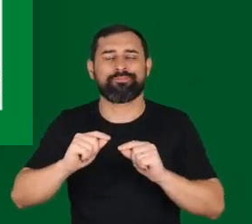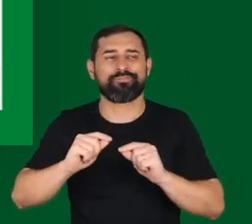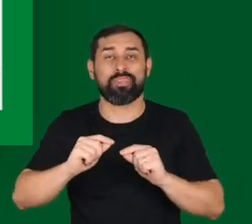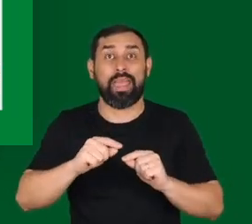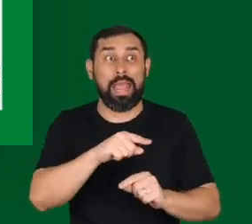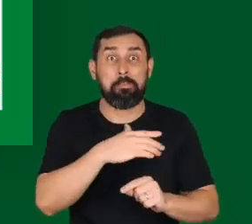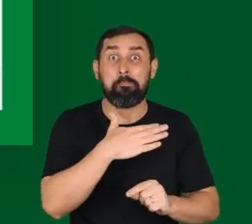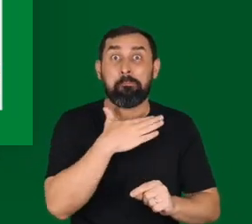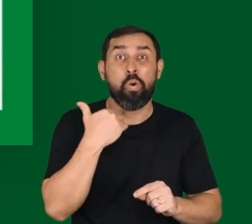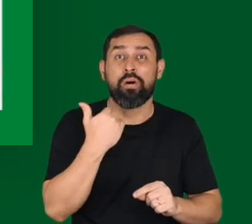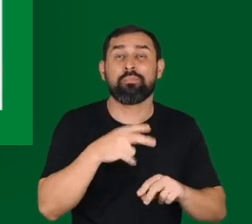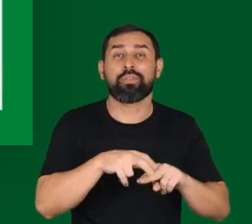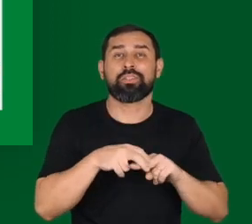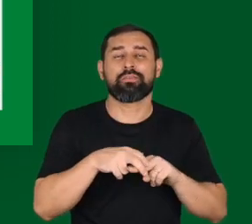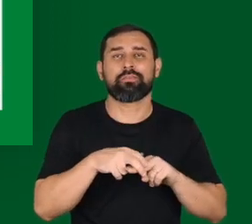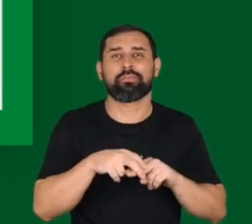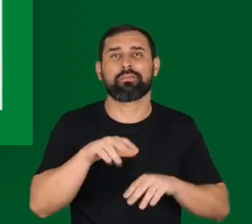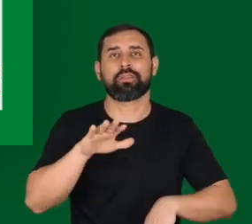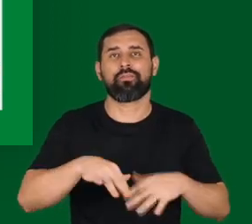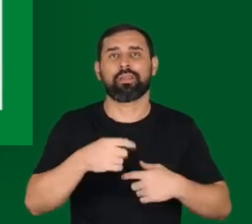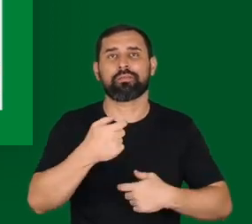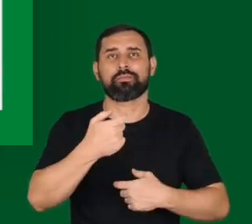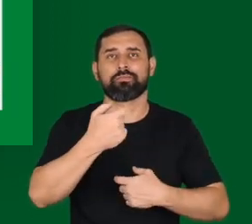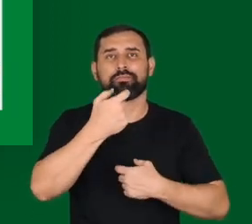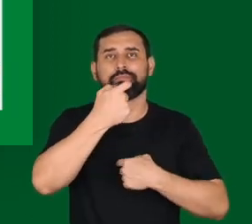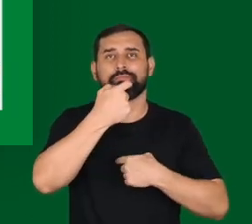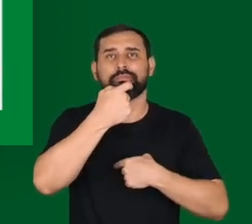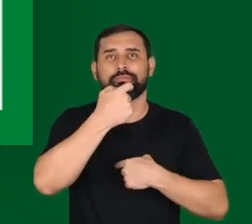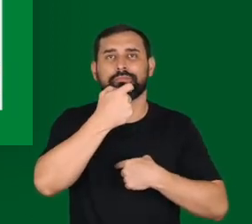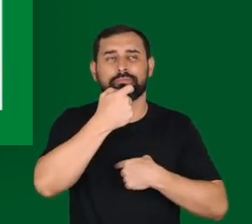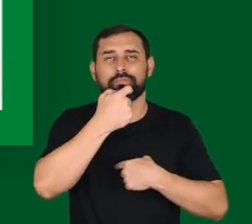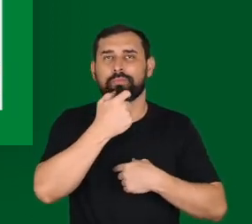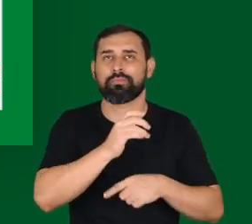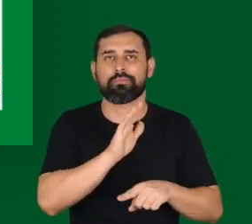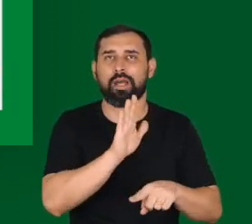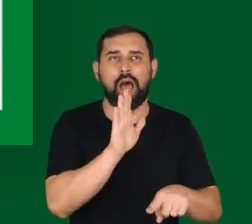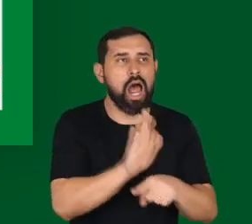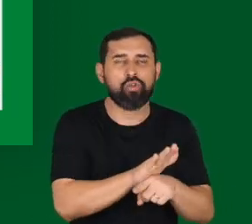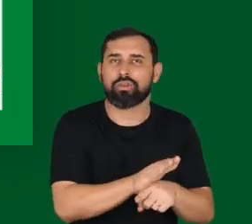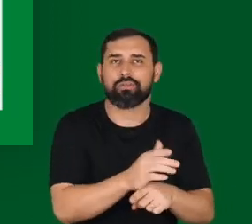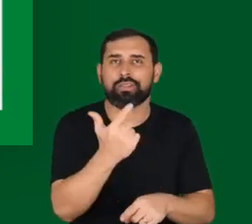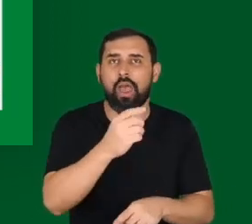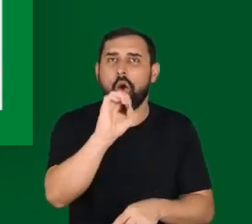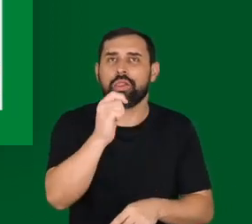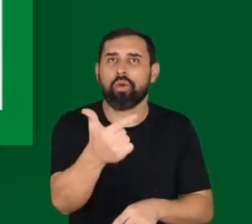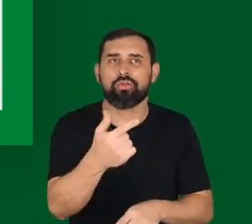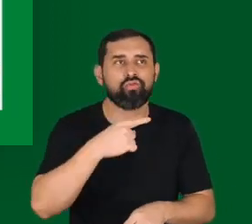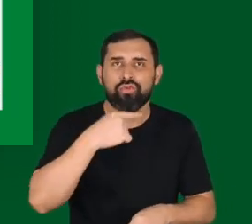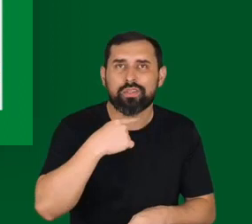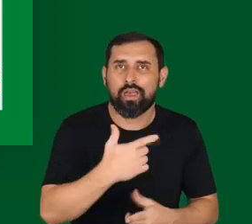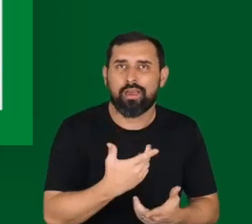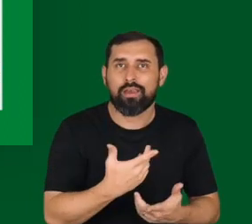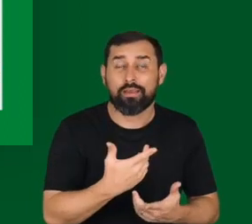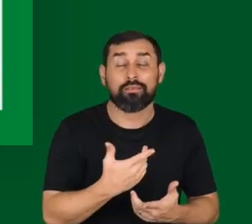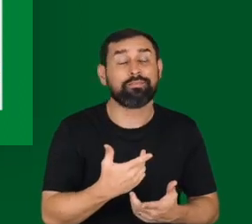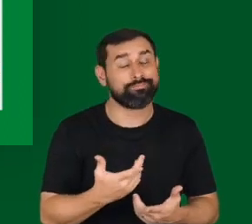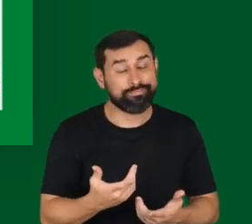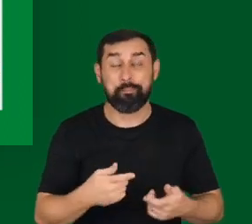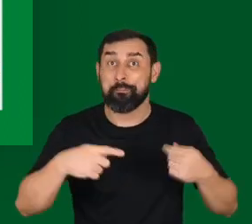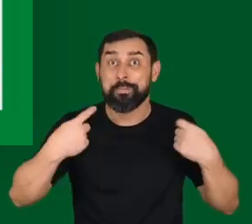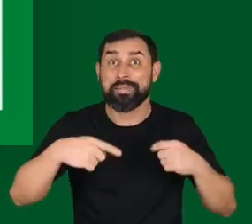Primeira delas é a falha na via aérea e no suporte ventilatório. Então, o A e o B na criança, ela tem que ser